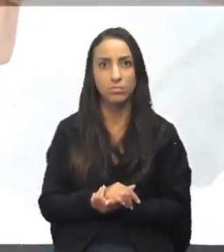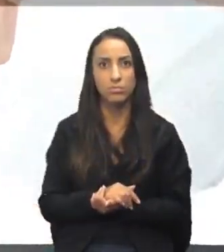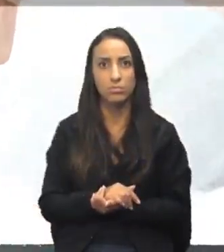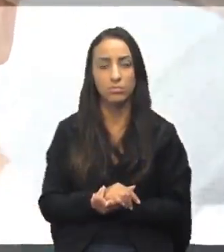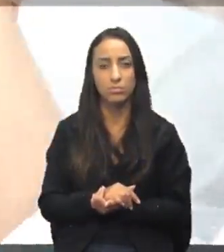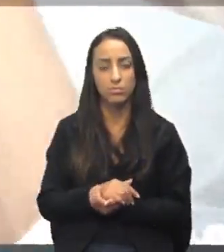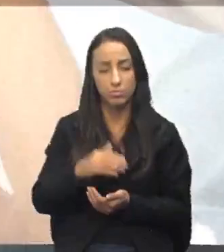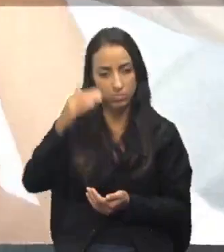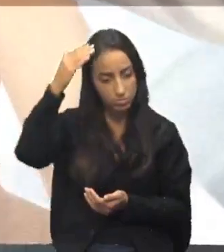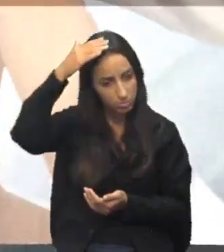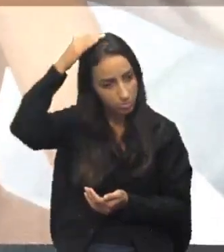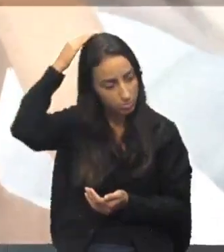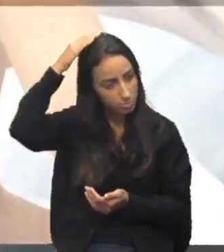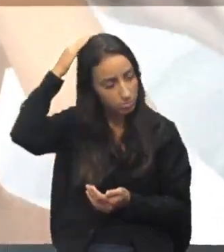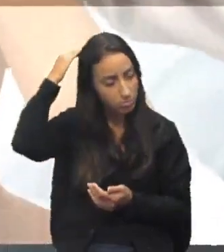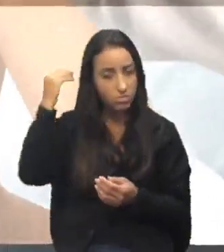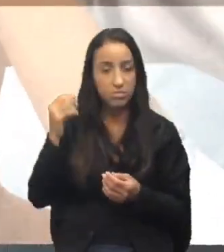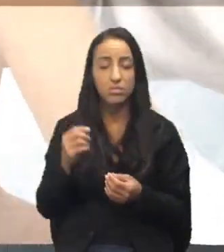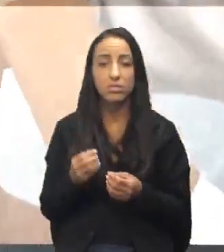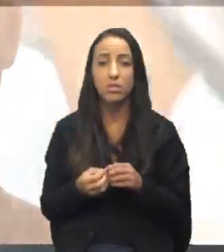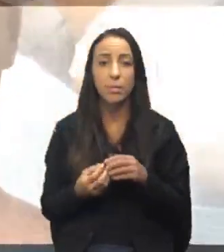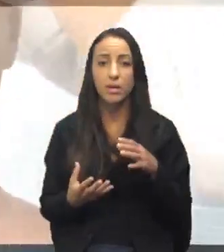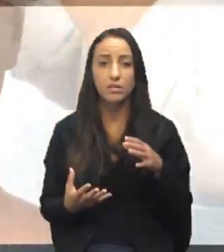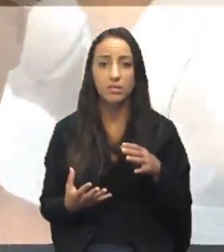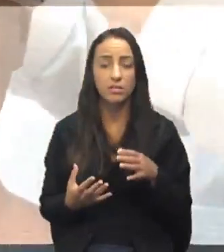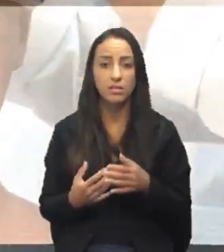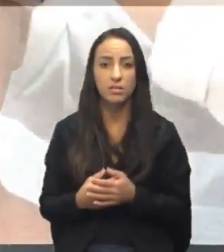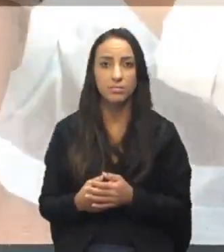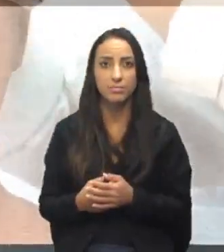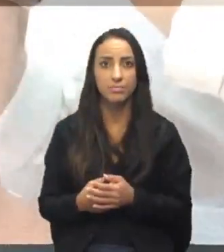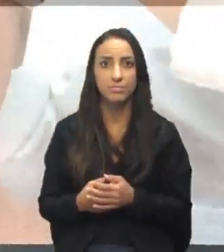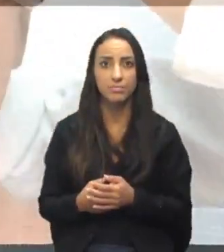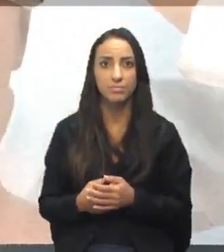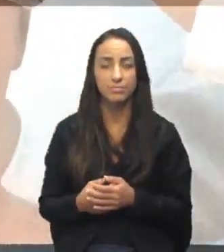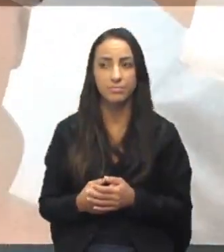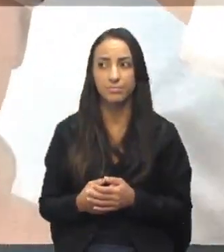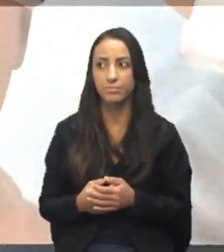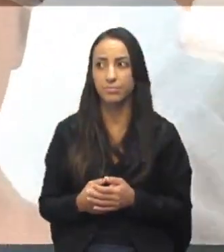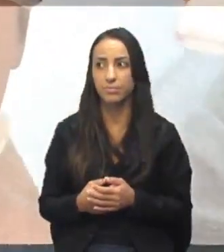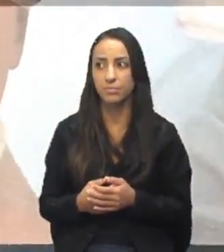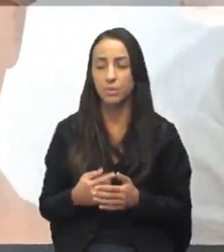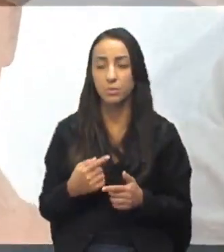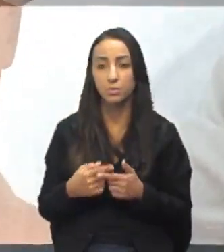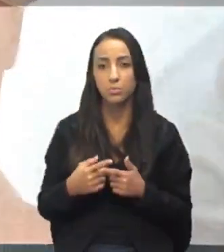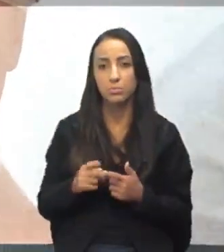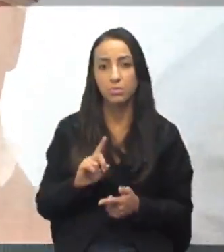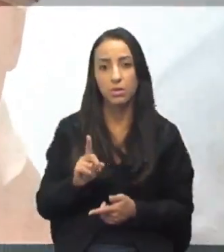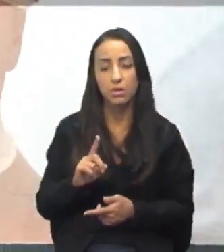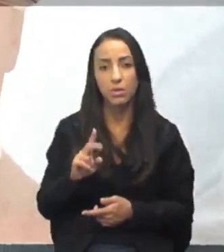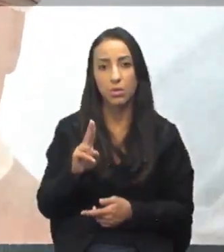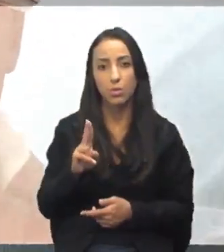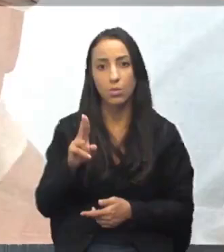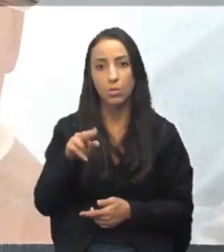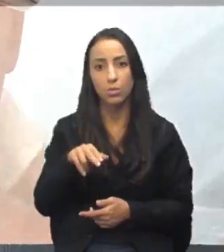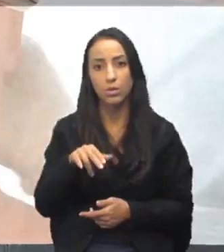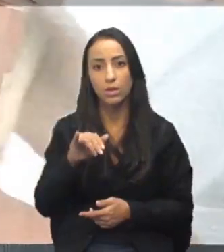do couro cabeludo ficaria exposto, porque é uma região que não é uniforme,